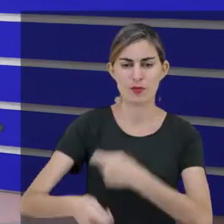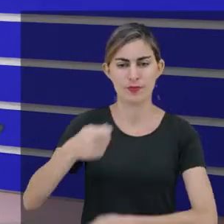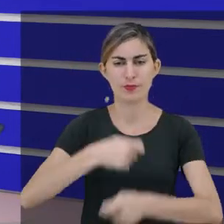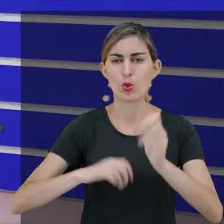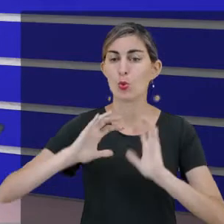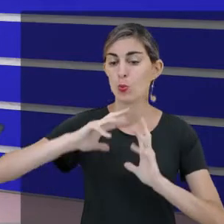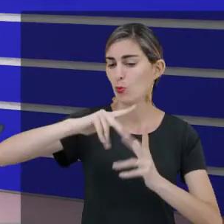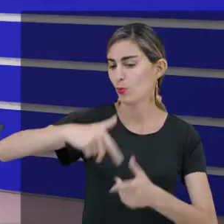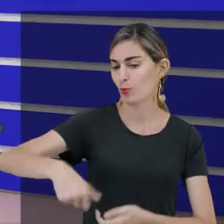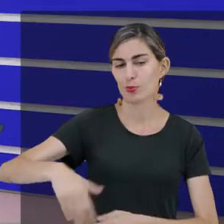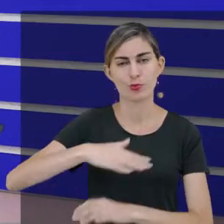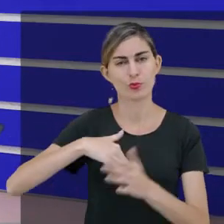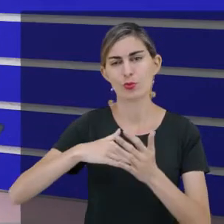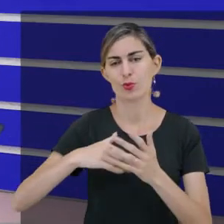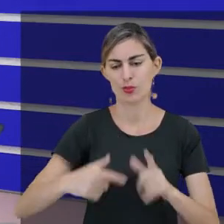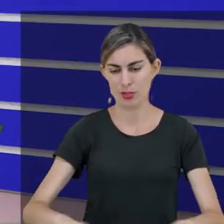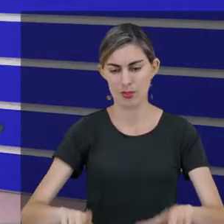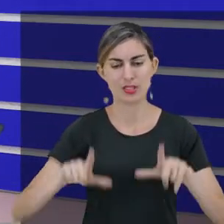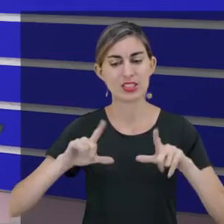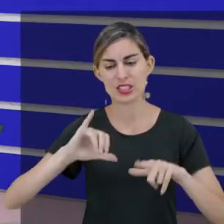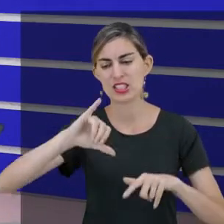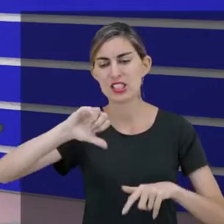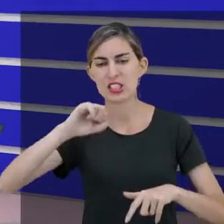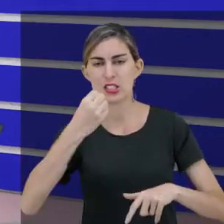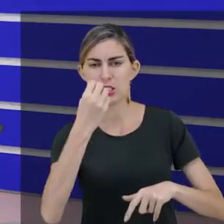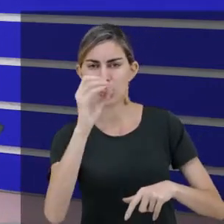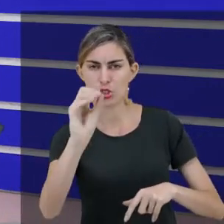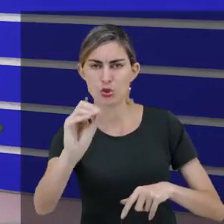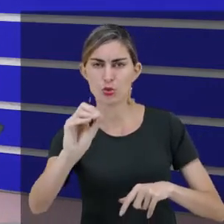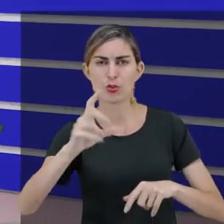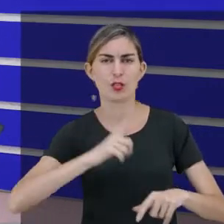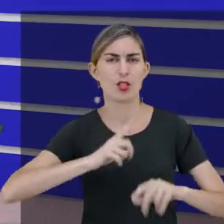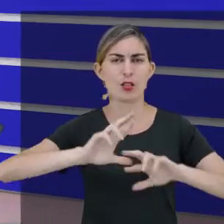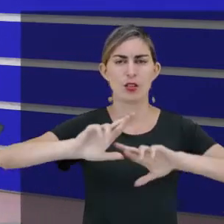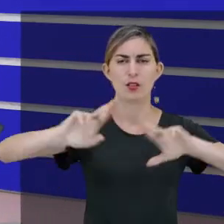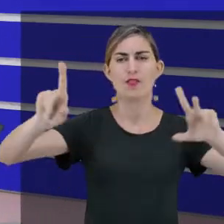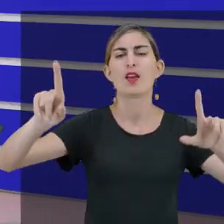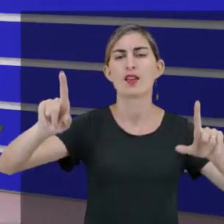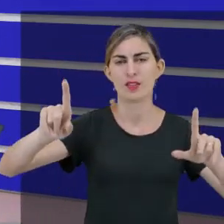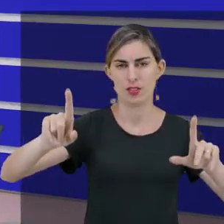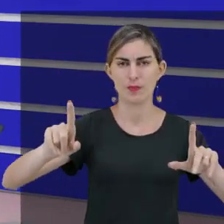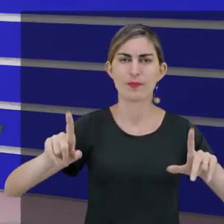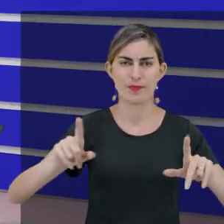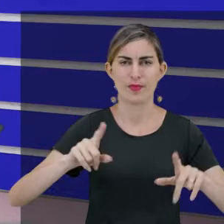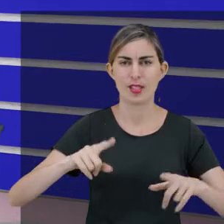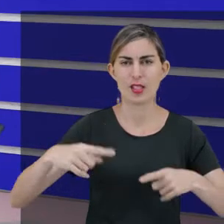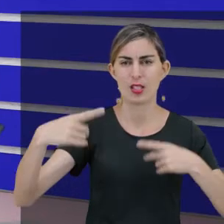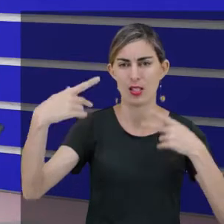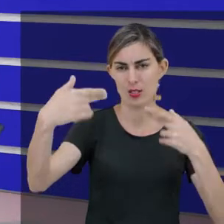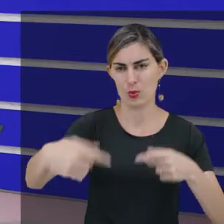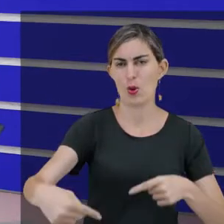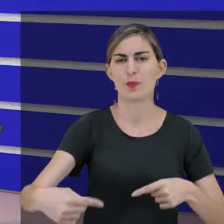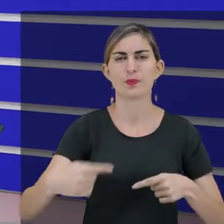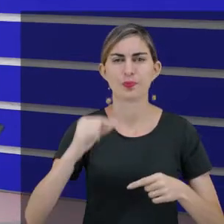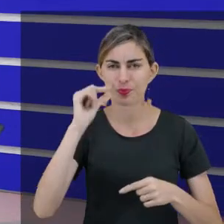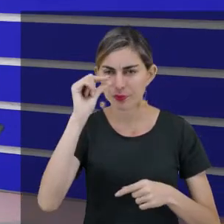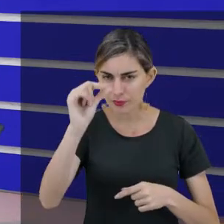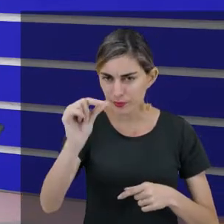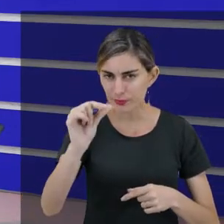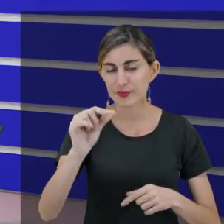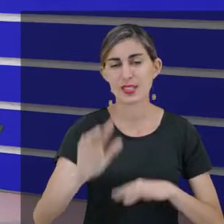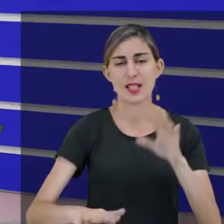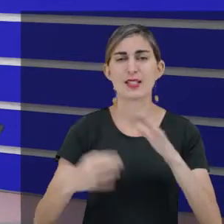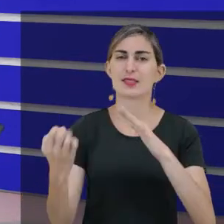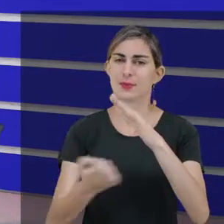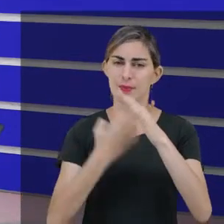inteiro entende que quem tem uma certificação ISO, ela tem um diferencial. E aí se torna aquela competitividade no mercado, que é o mínimo que às vezes a